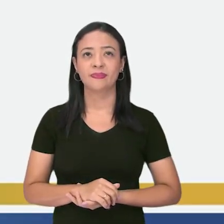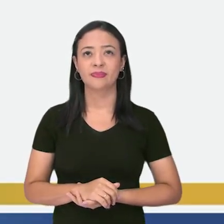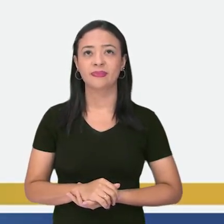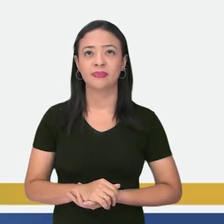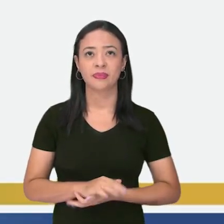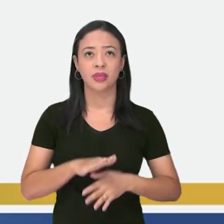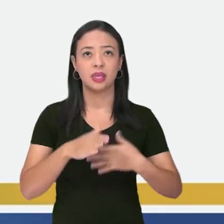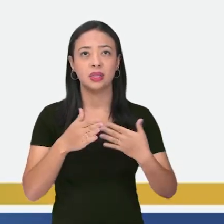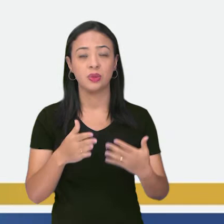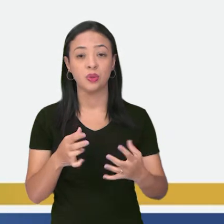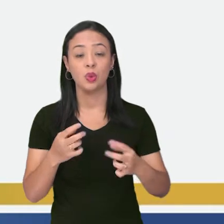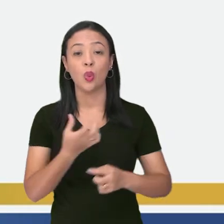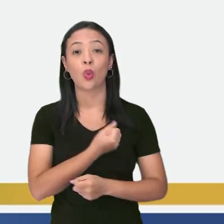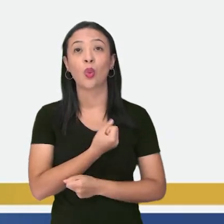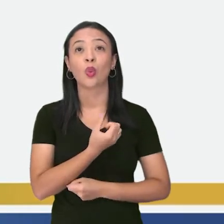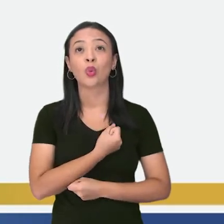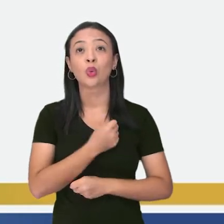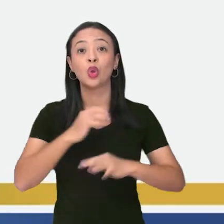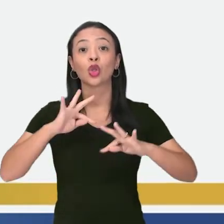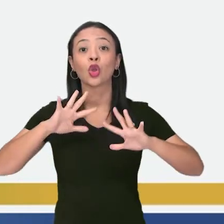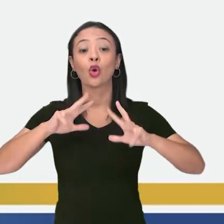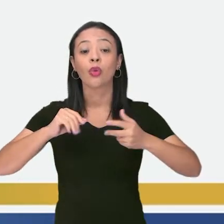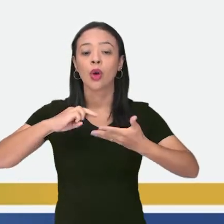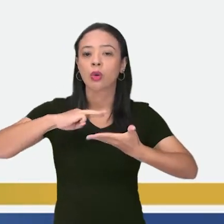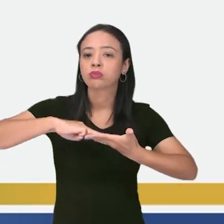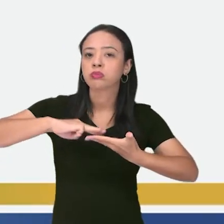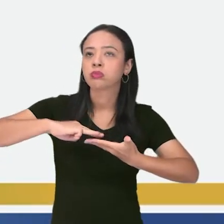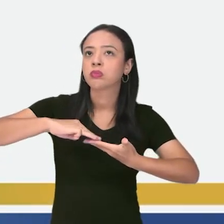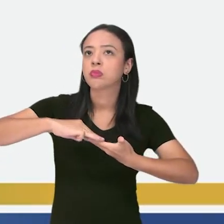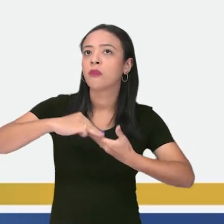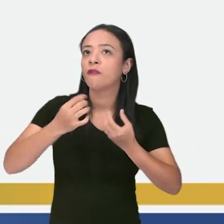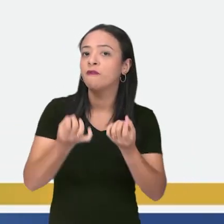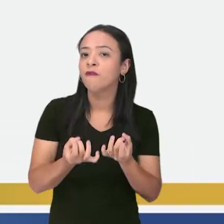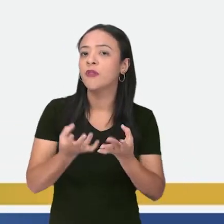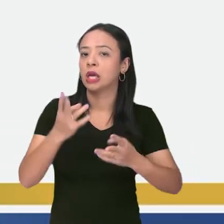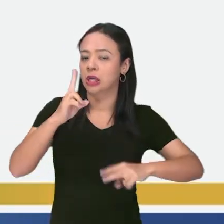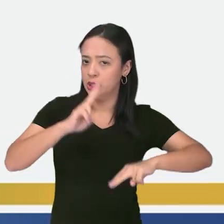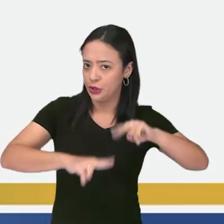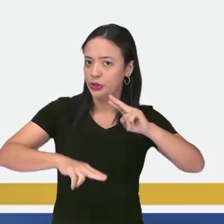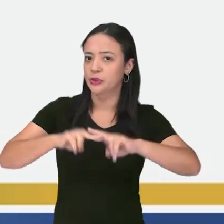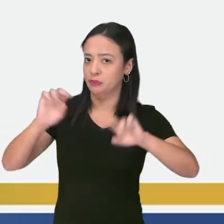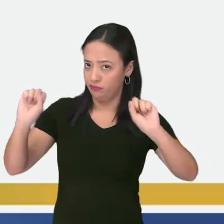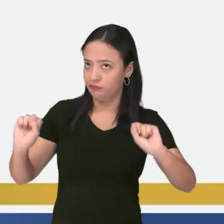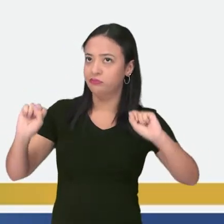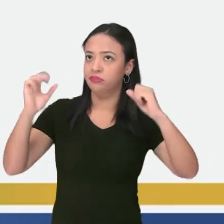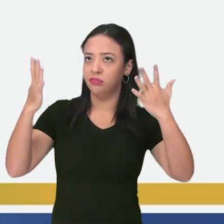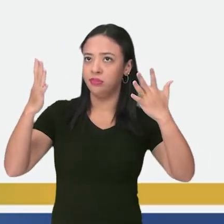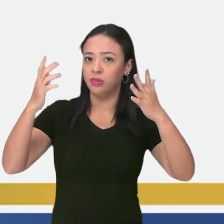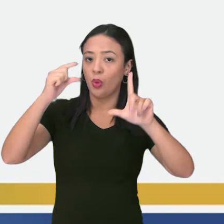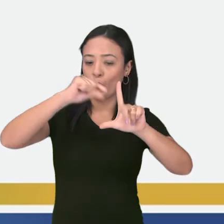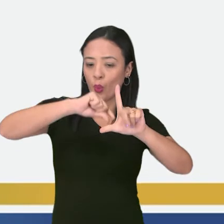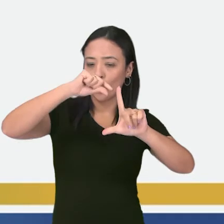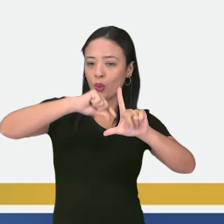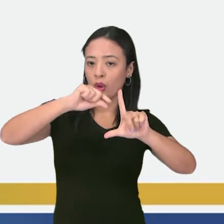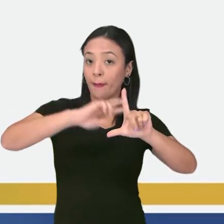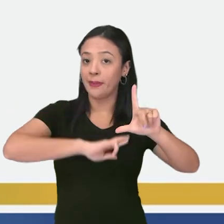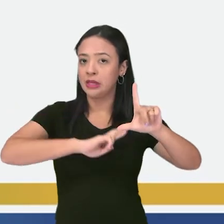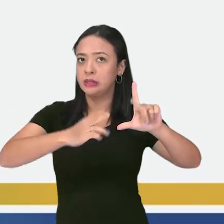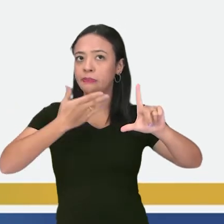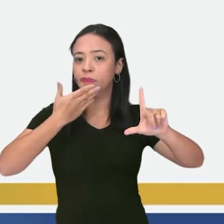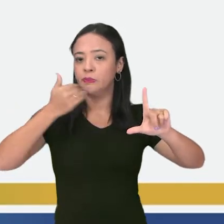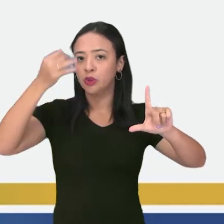Em relação ao número total de pastéis vendidos na festa, o gráfico que